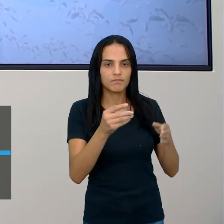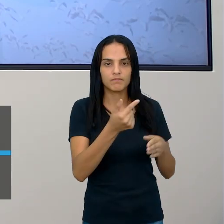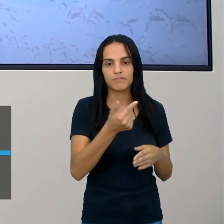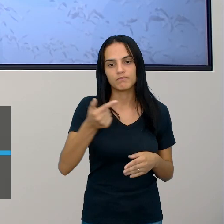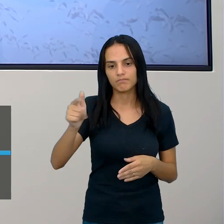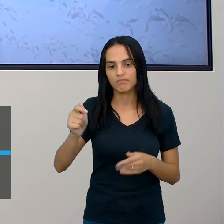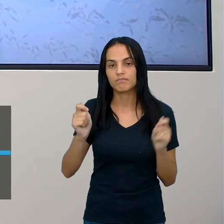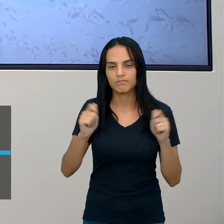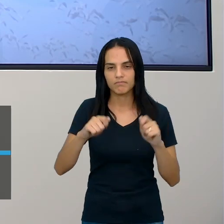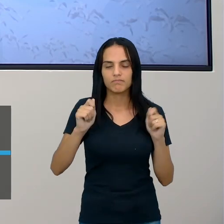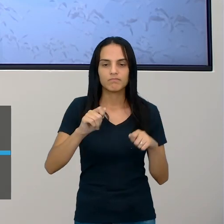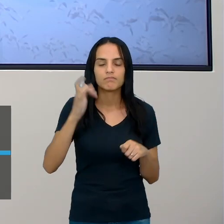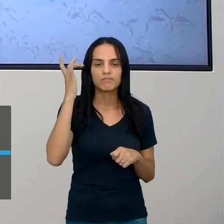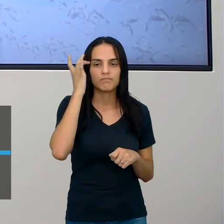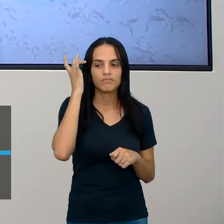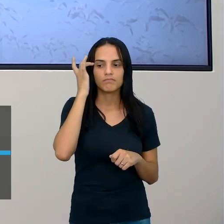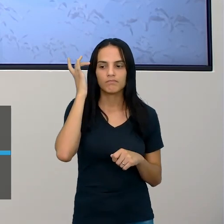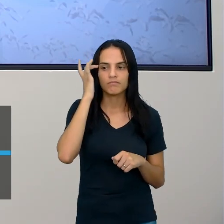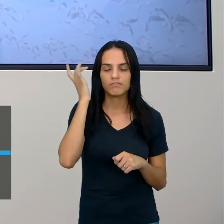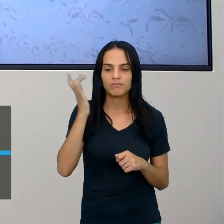essa capacidade de